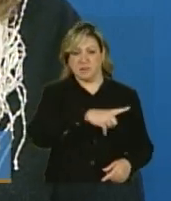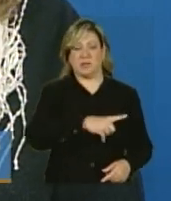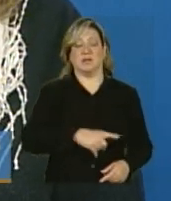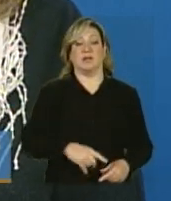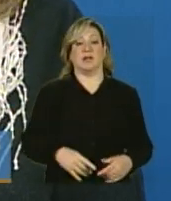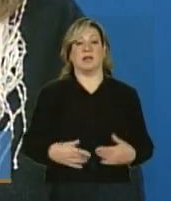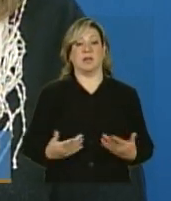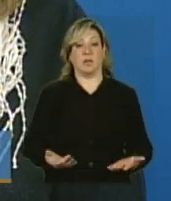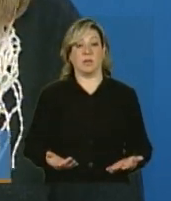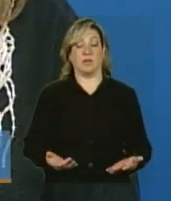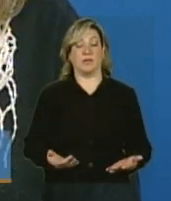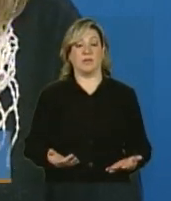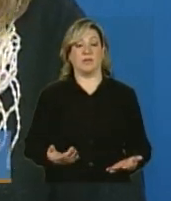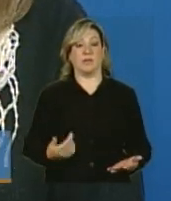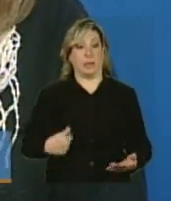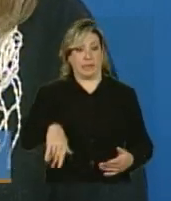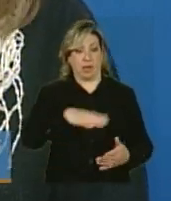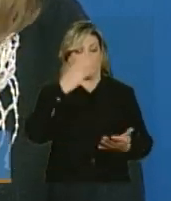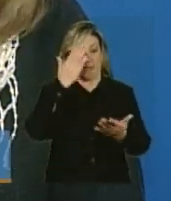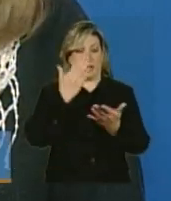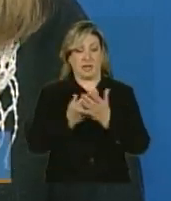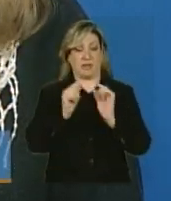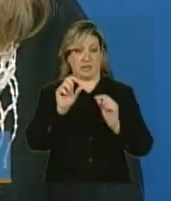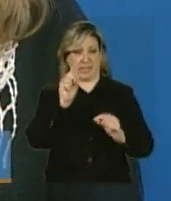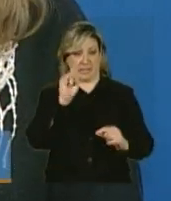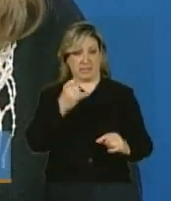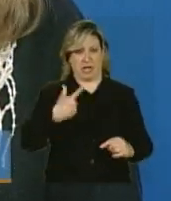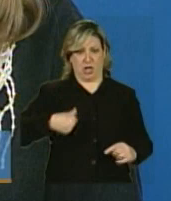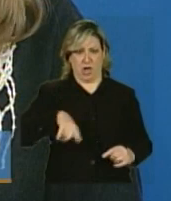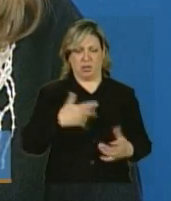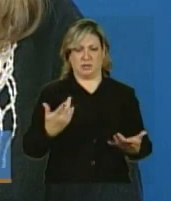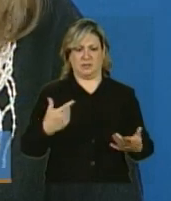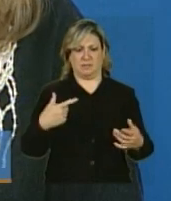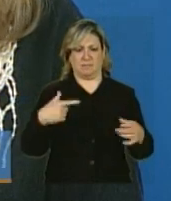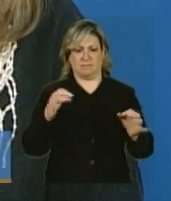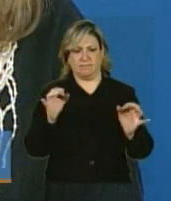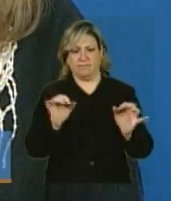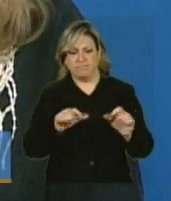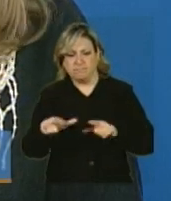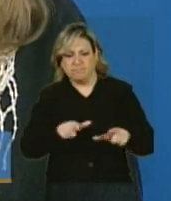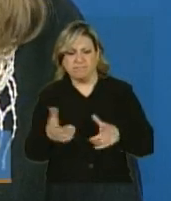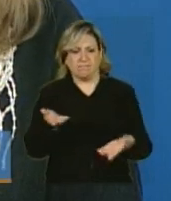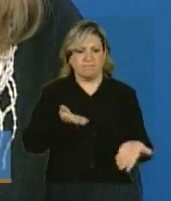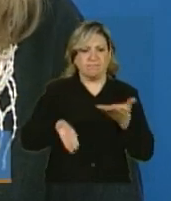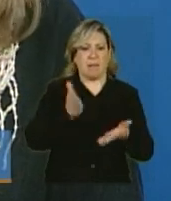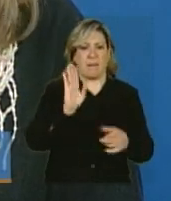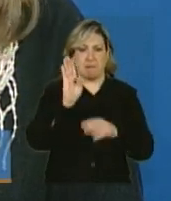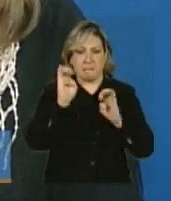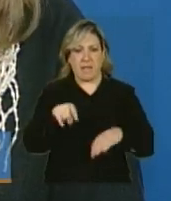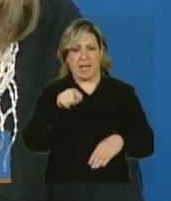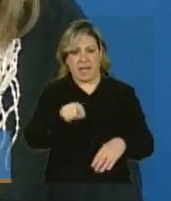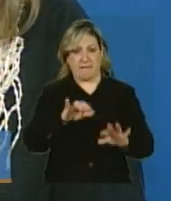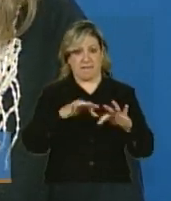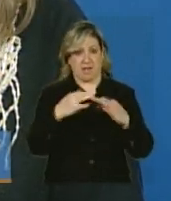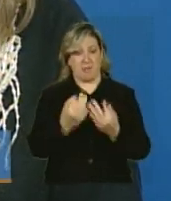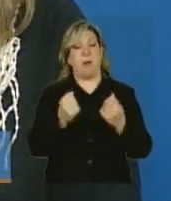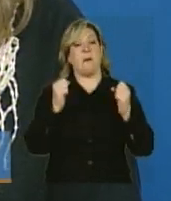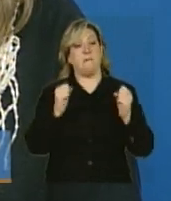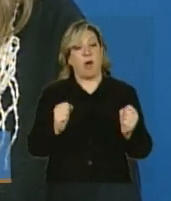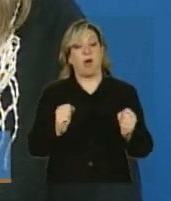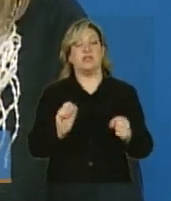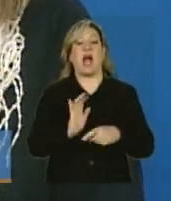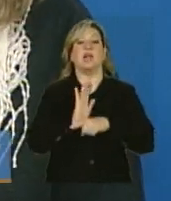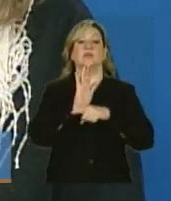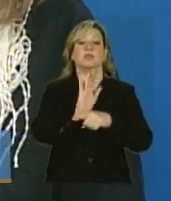E acredita-se que se você trabalhar bem essa família, pode ser uma forma de impedir que outros